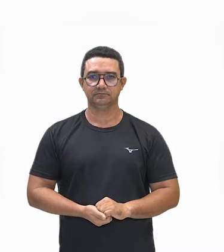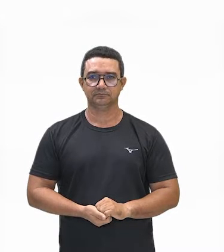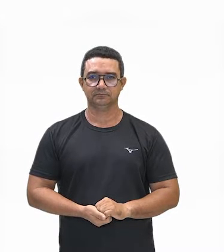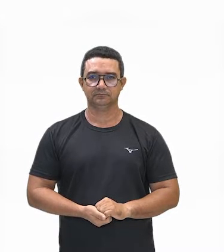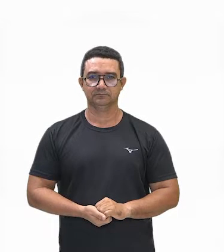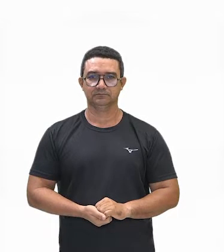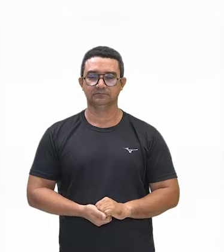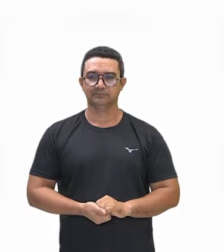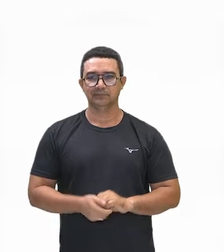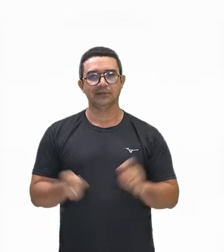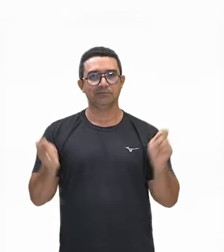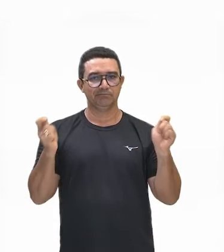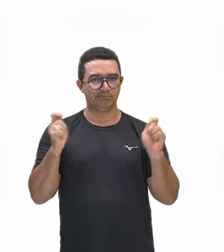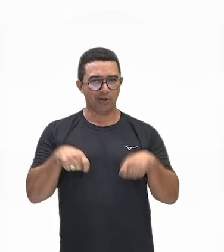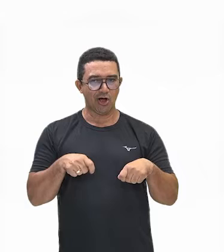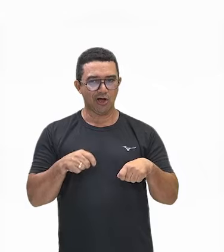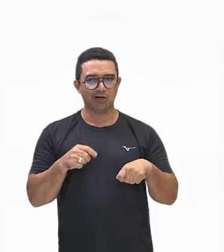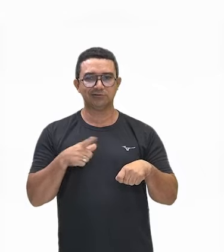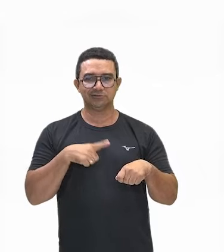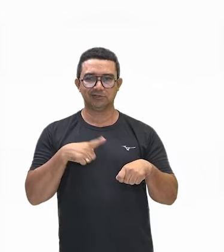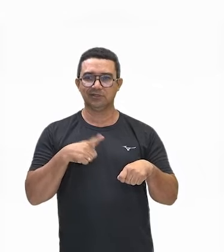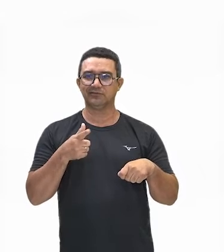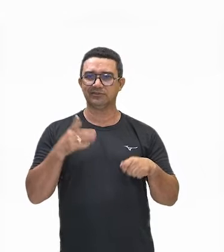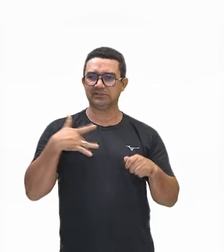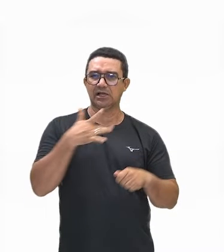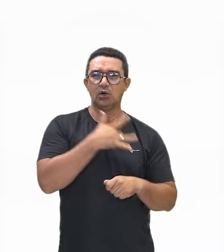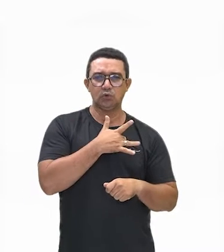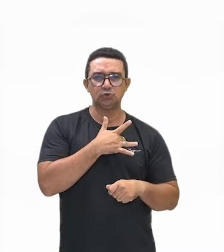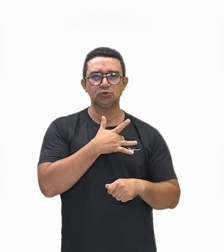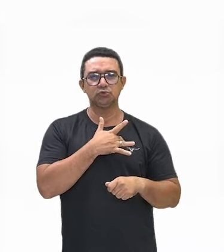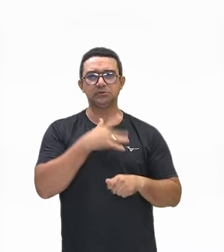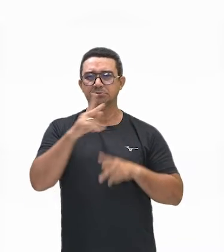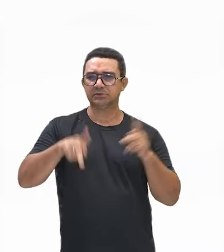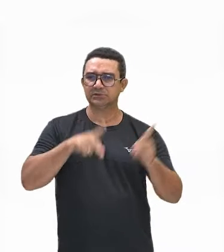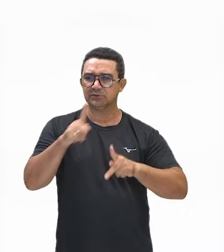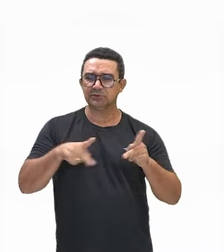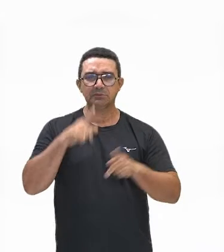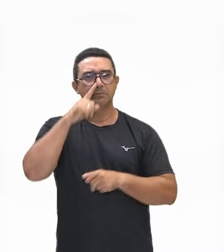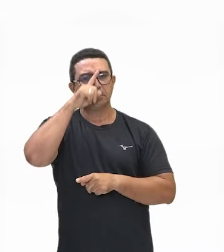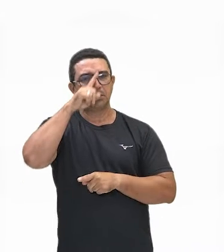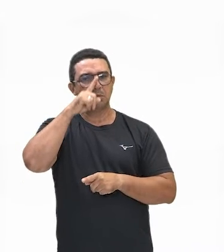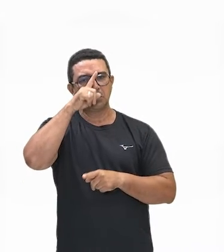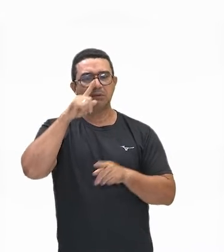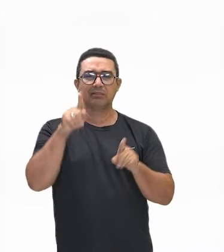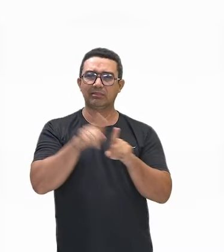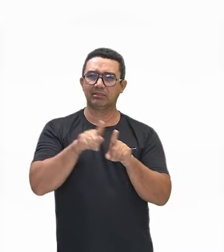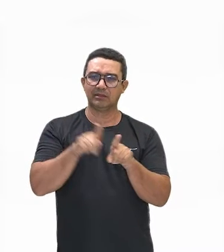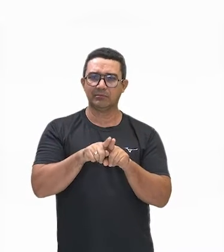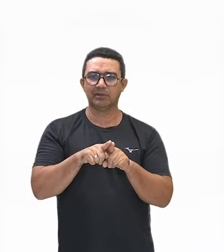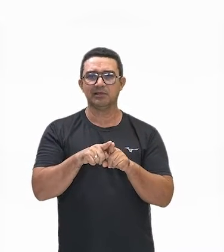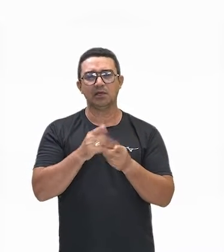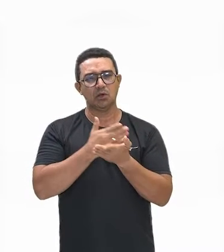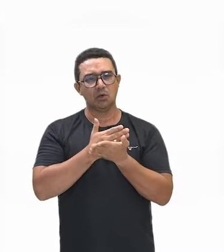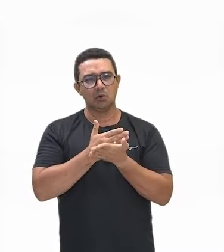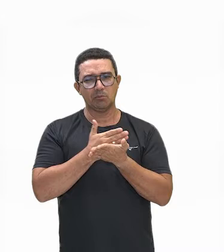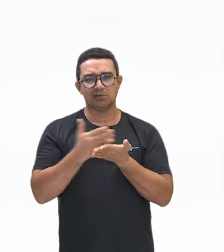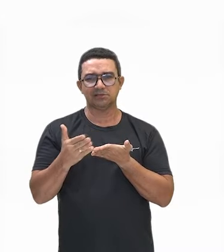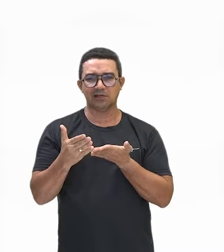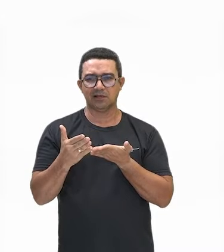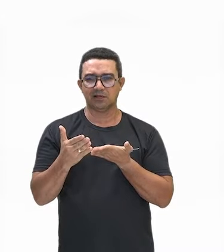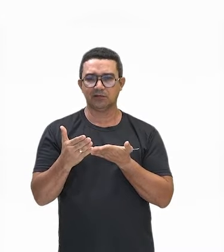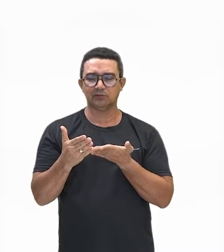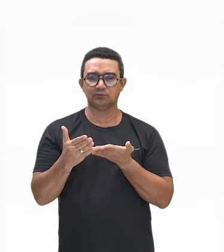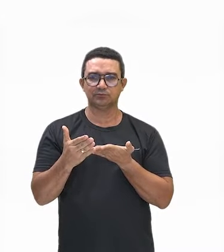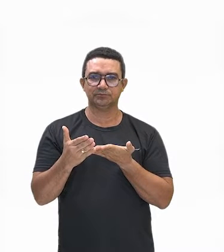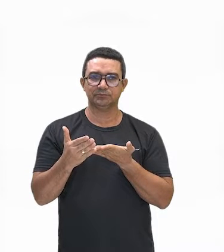risco, encorajar um pré-julgamento, né, e resultar em deaths, né, em morte,